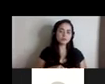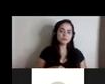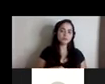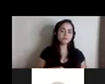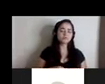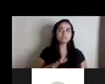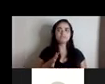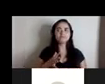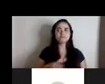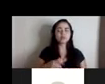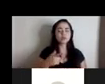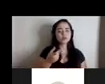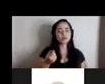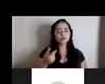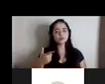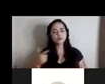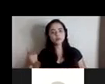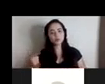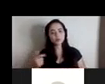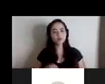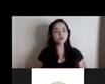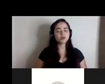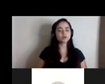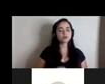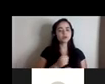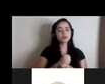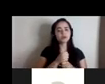de 2022, né?